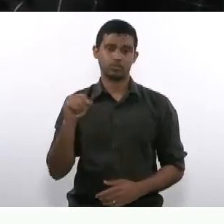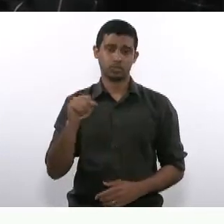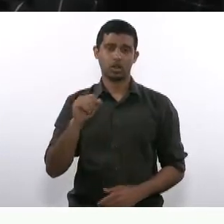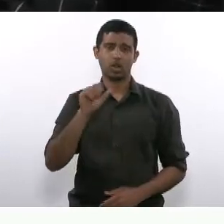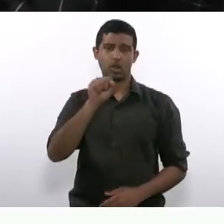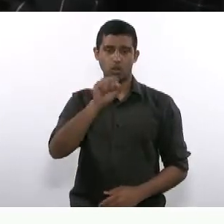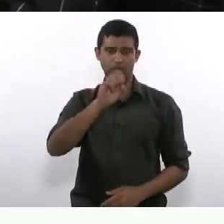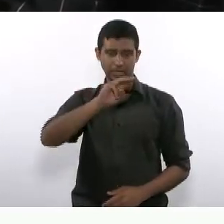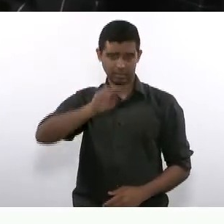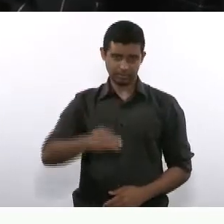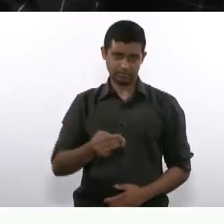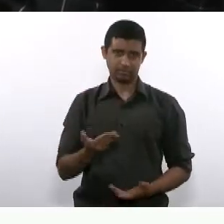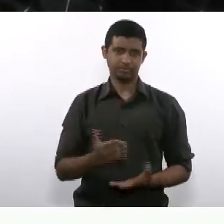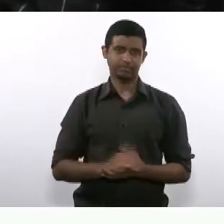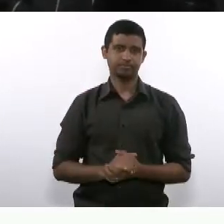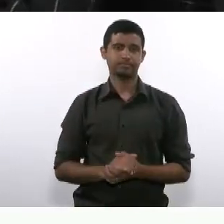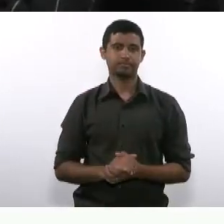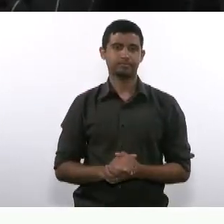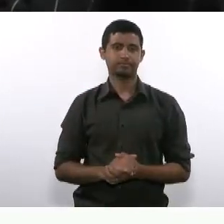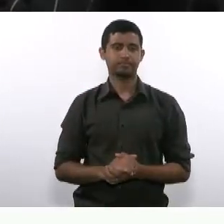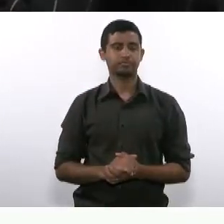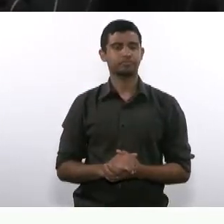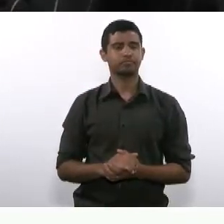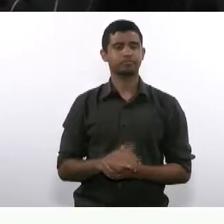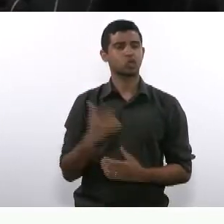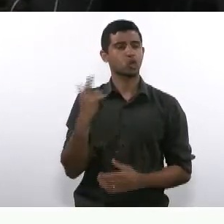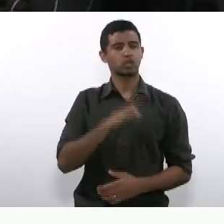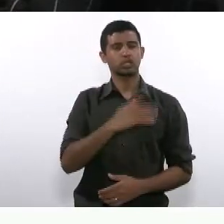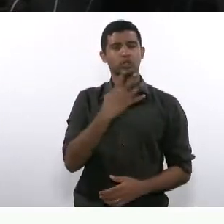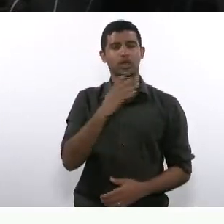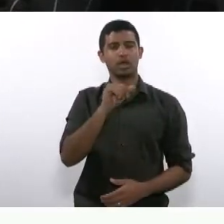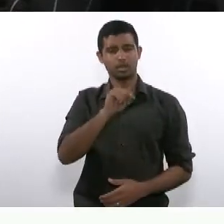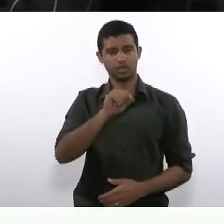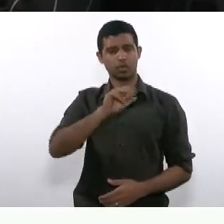80 milhões, uma fruição de 48 milhões.